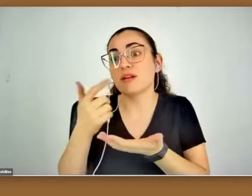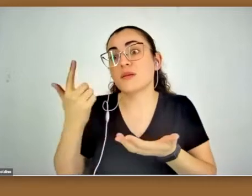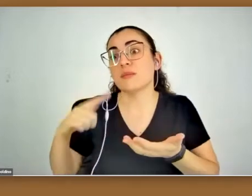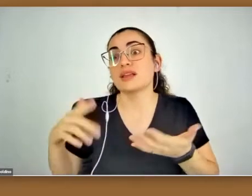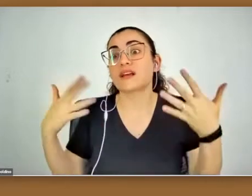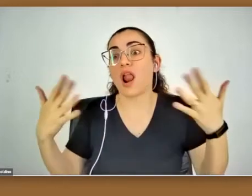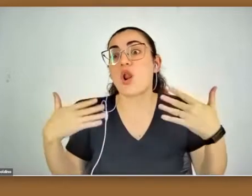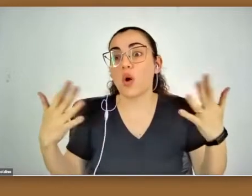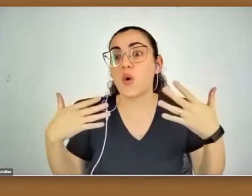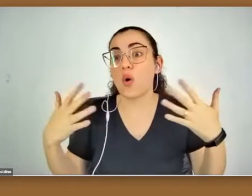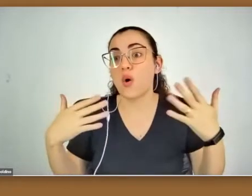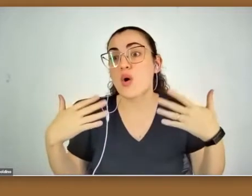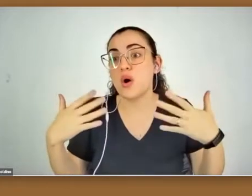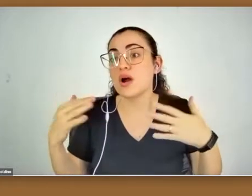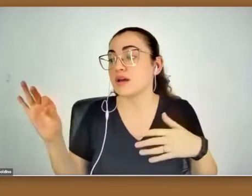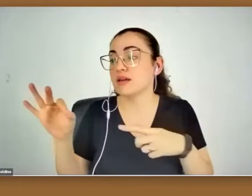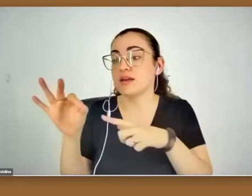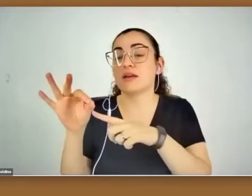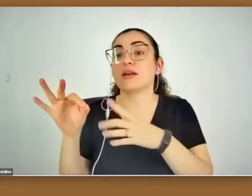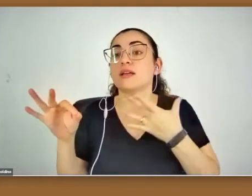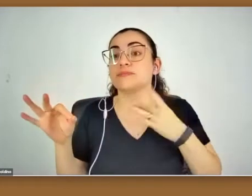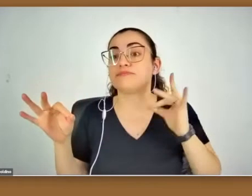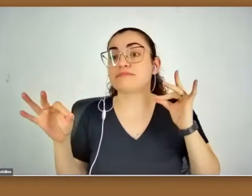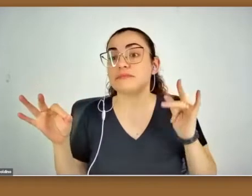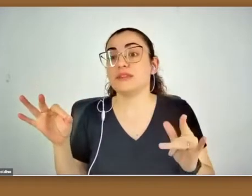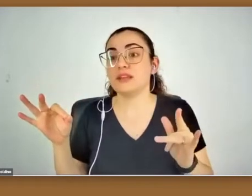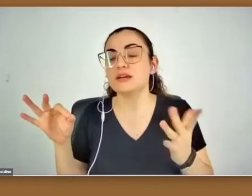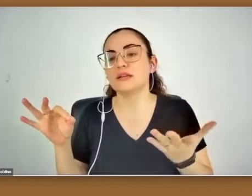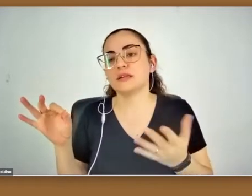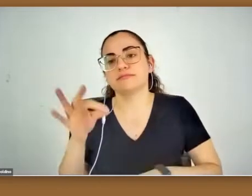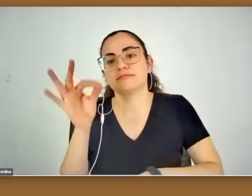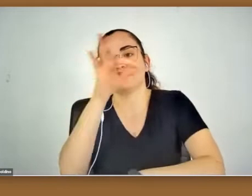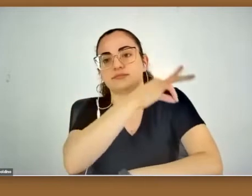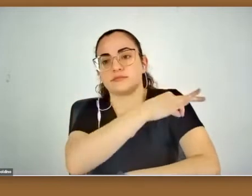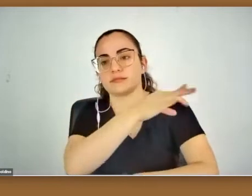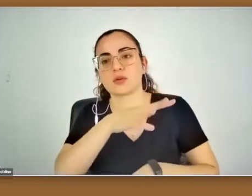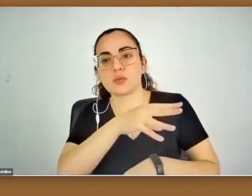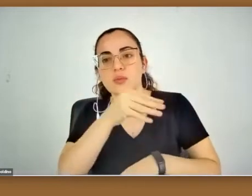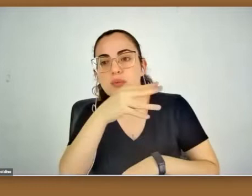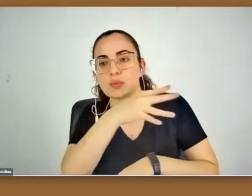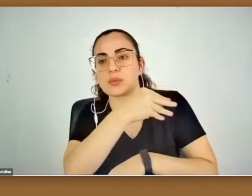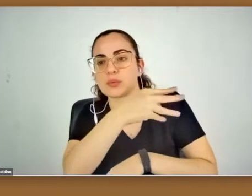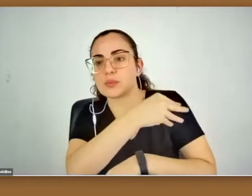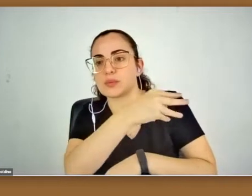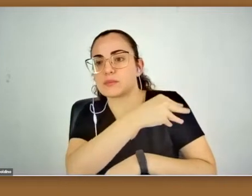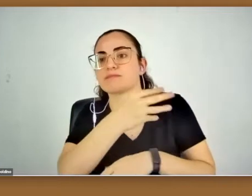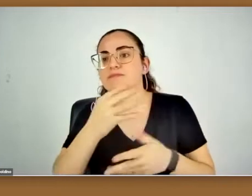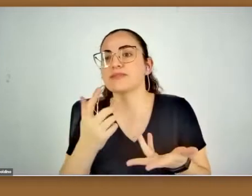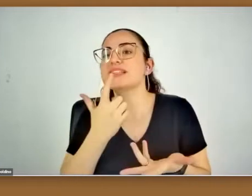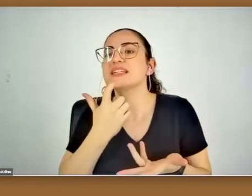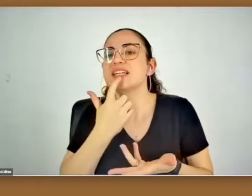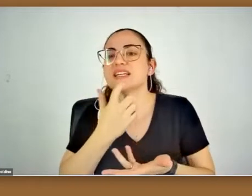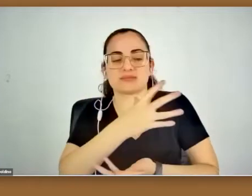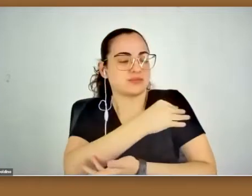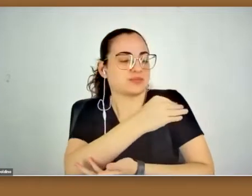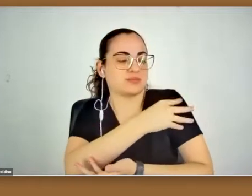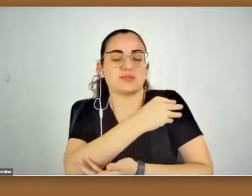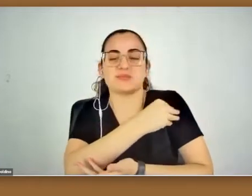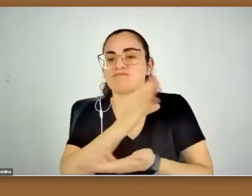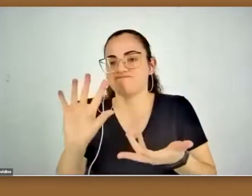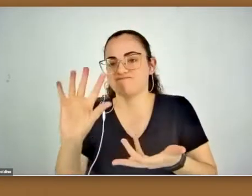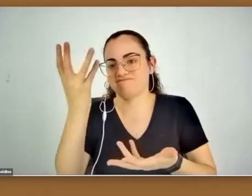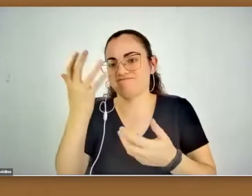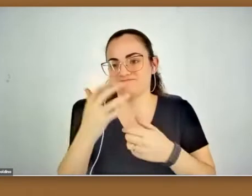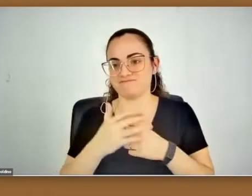um grande problema que a gente tem é porque existem alguns agentes que